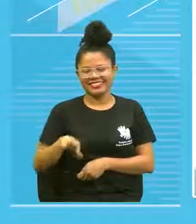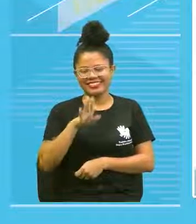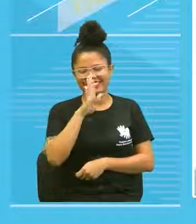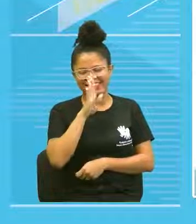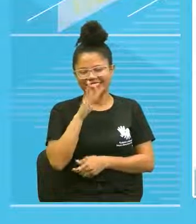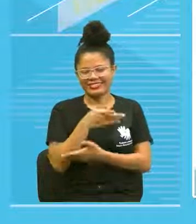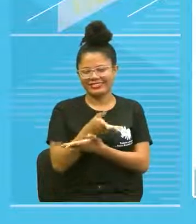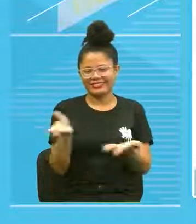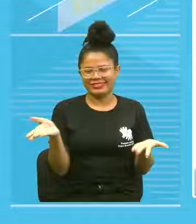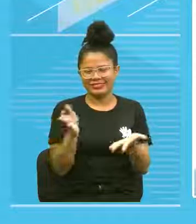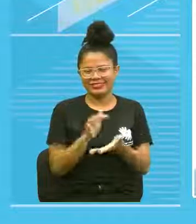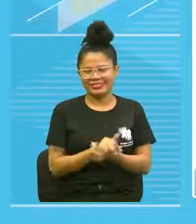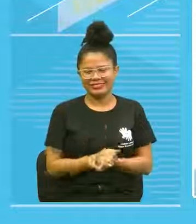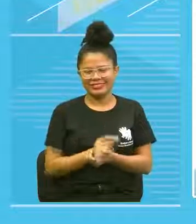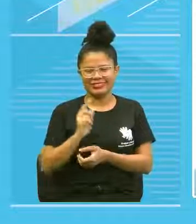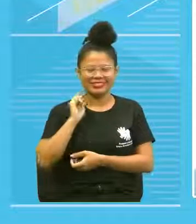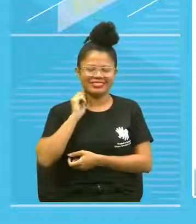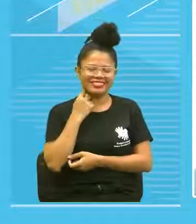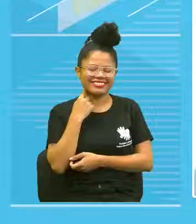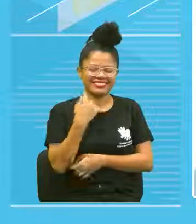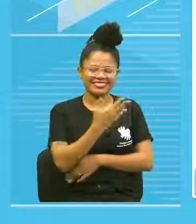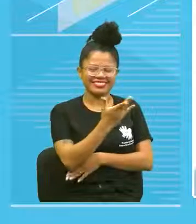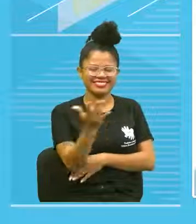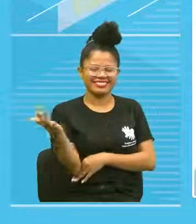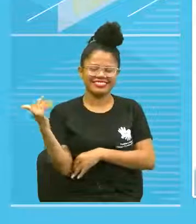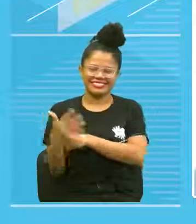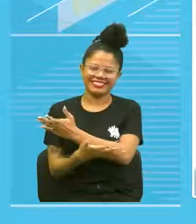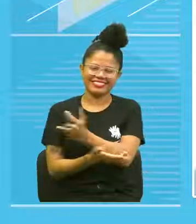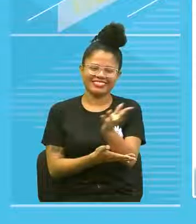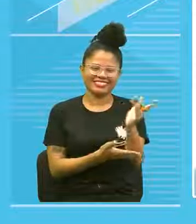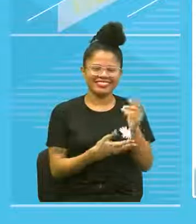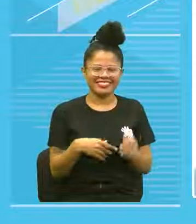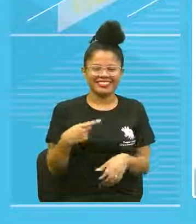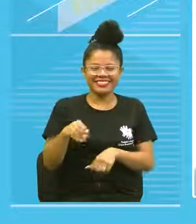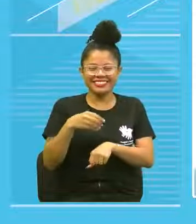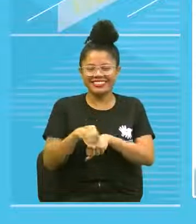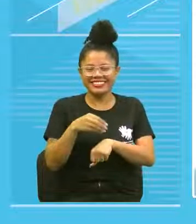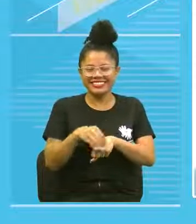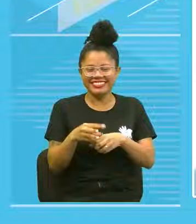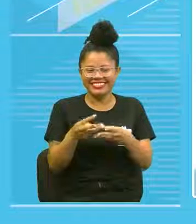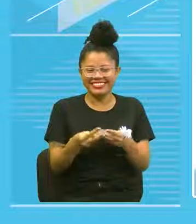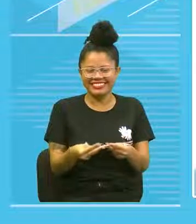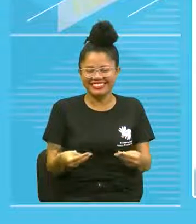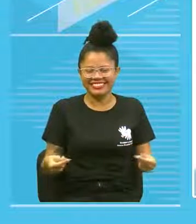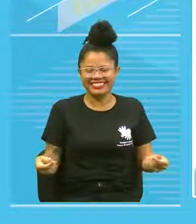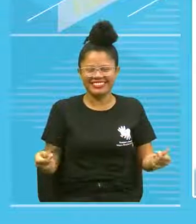vocês são Band poluidores seus fósseis